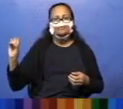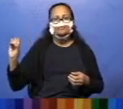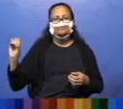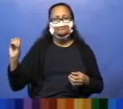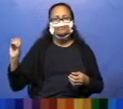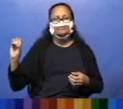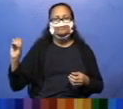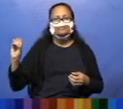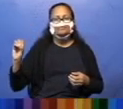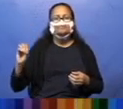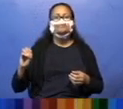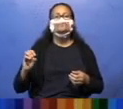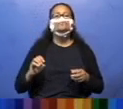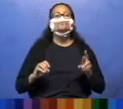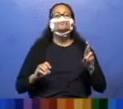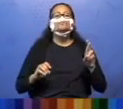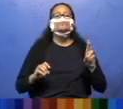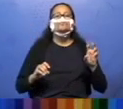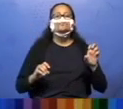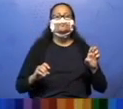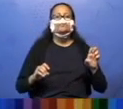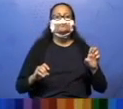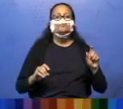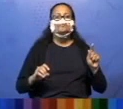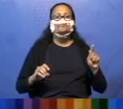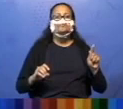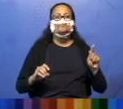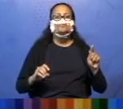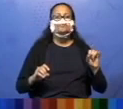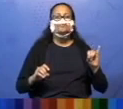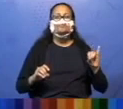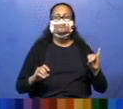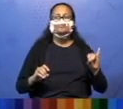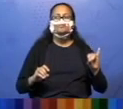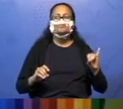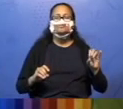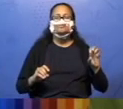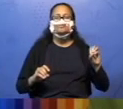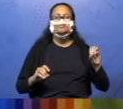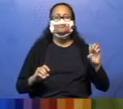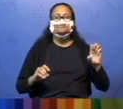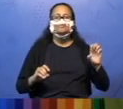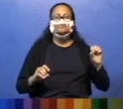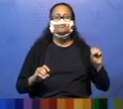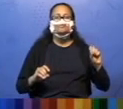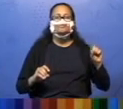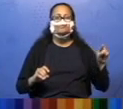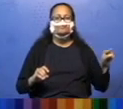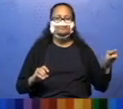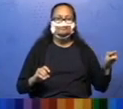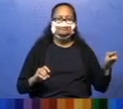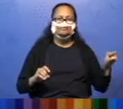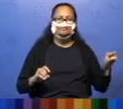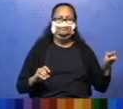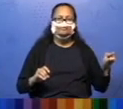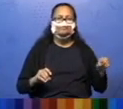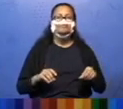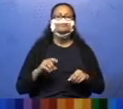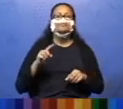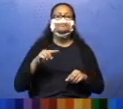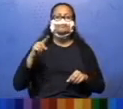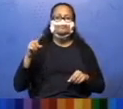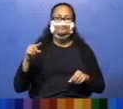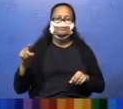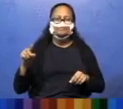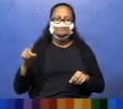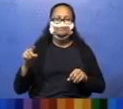A e em cima da vogal O. O tio é usado sobre as vogais A